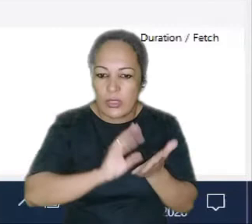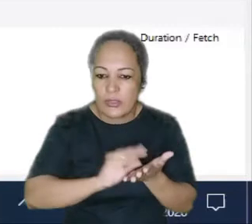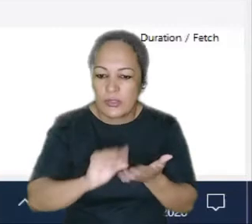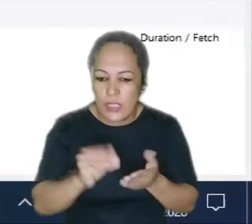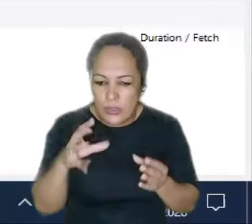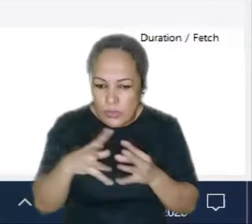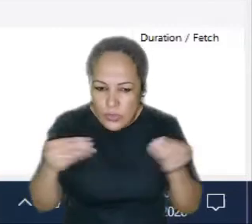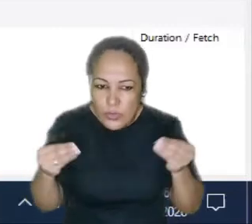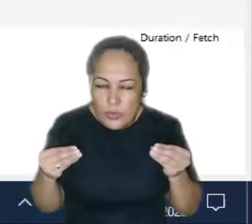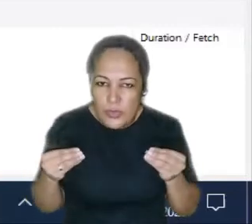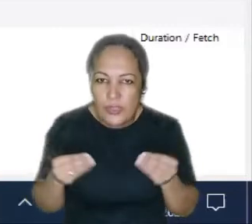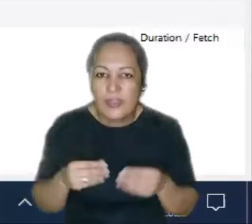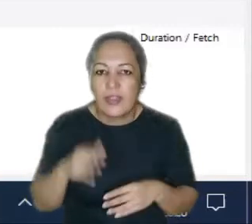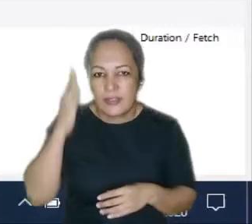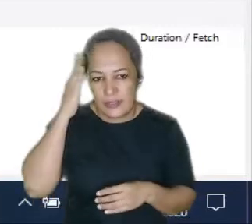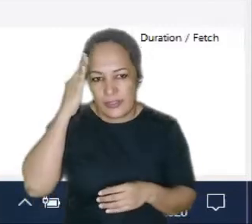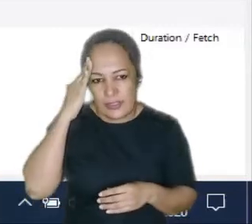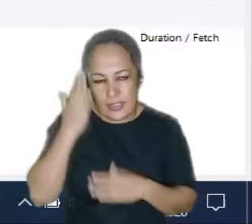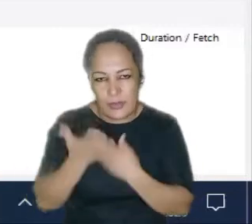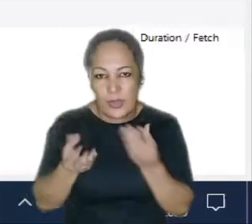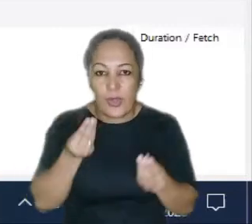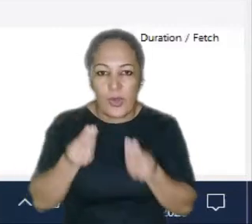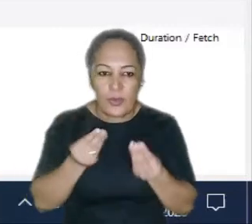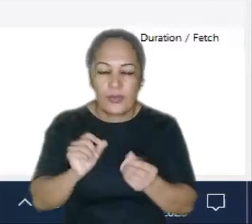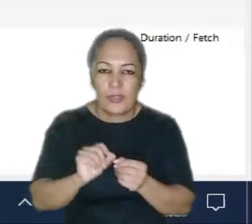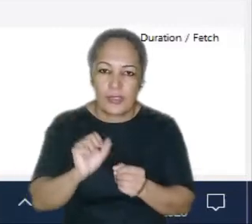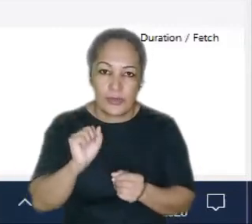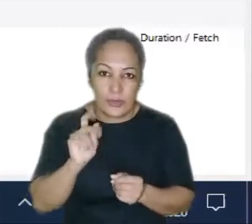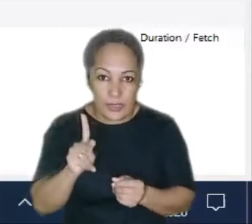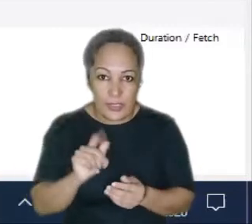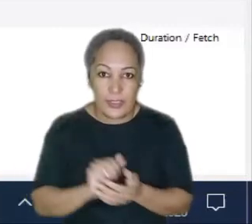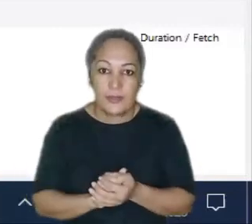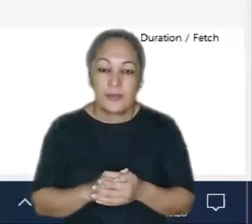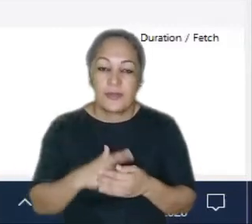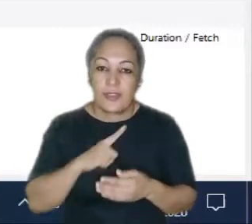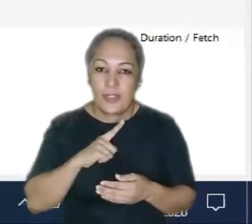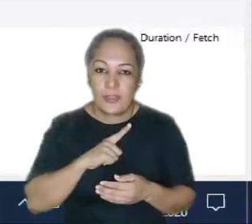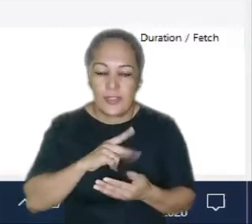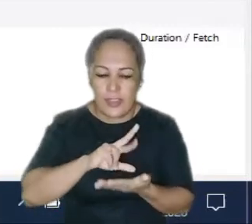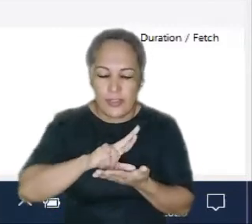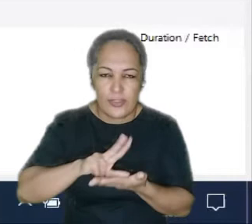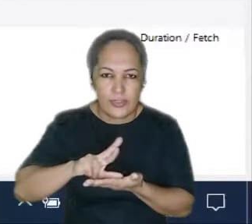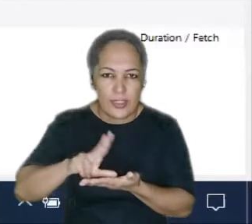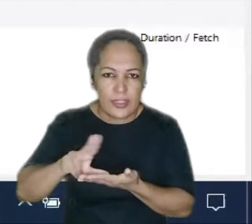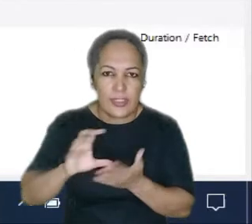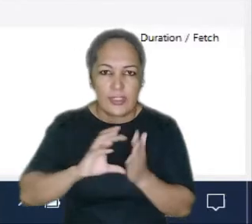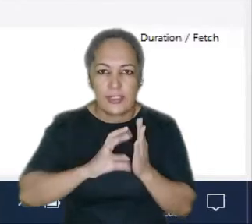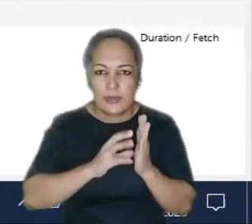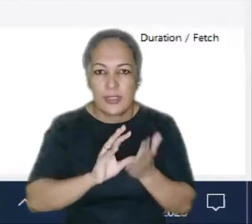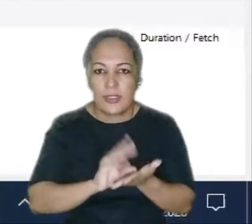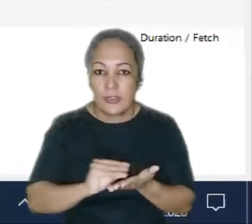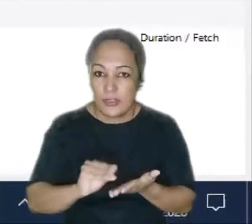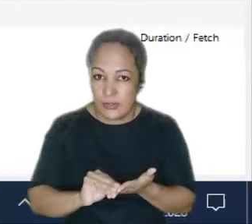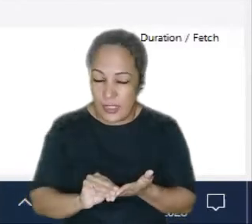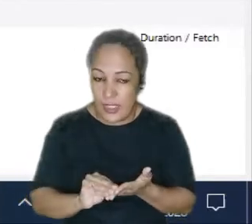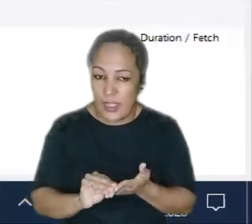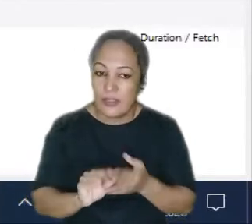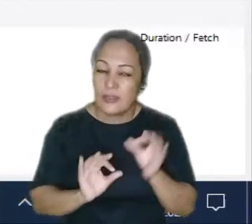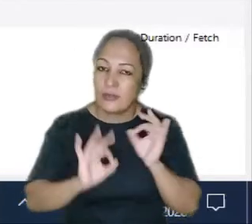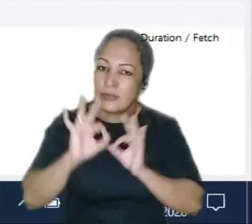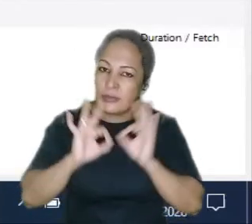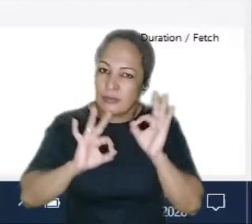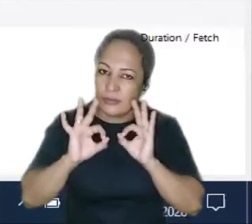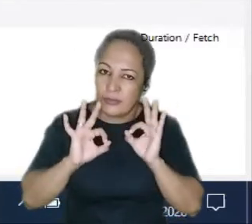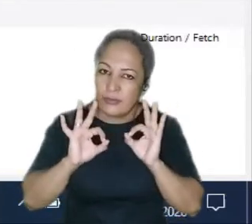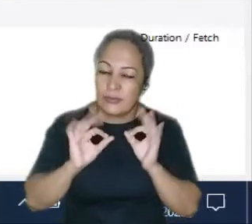sabendo. Beleza? Então aqui nós temos várias bases de dados, tá aqui os meus esquemas, tá? Eu